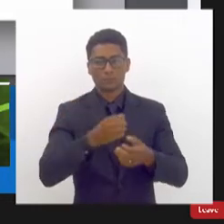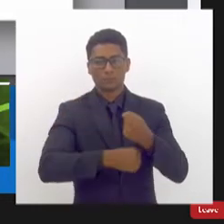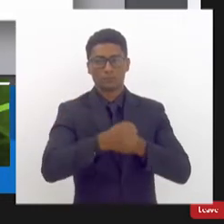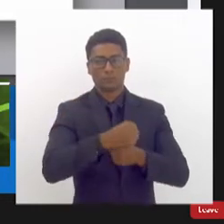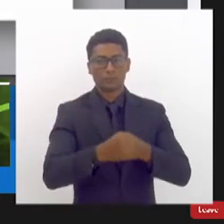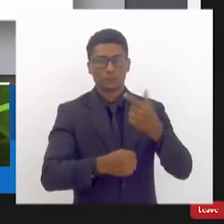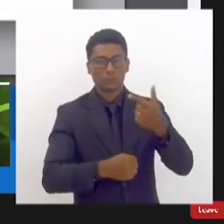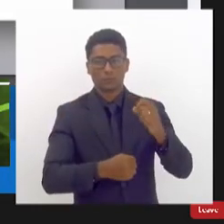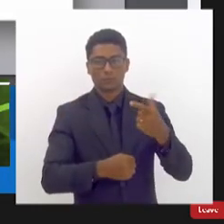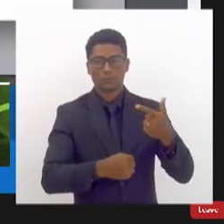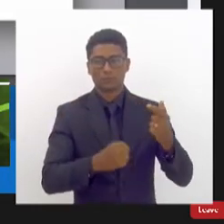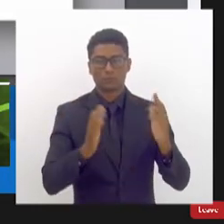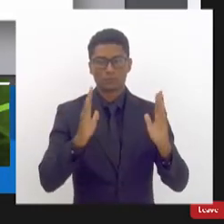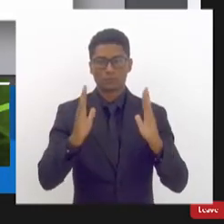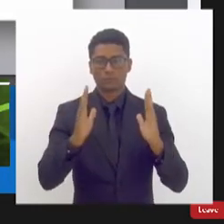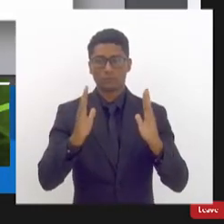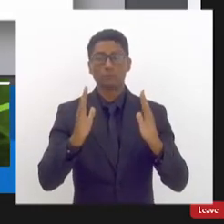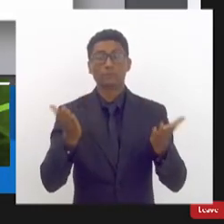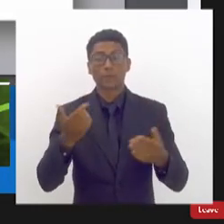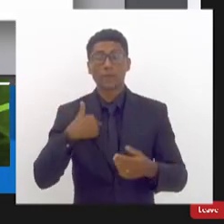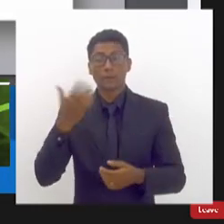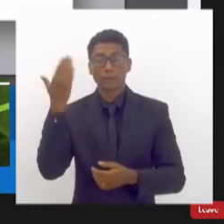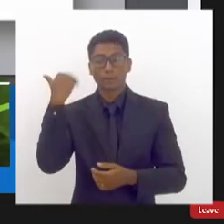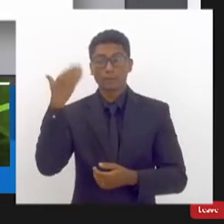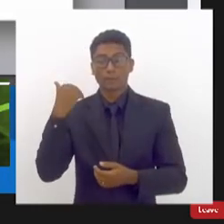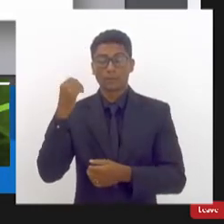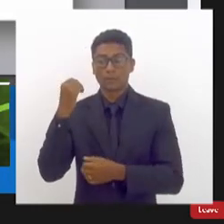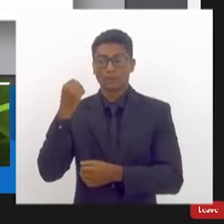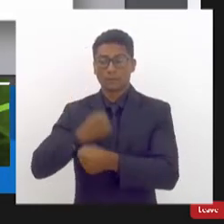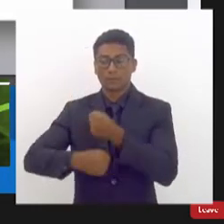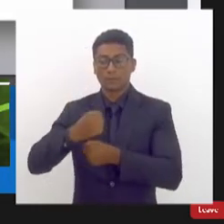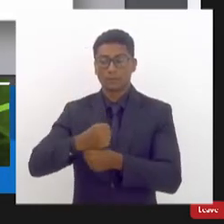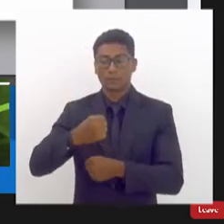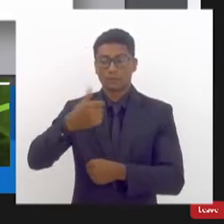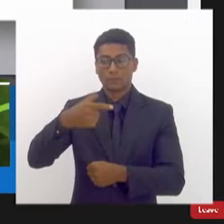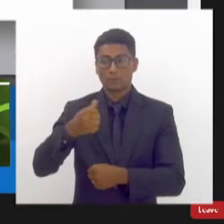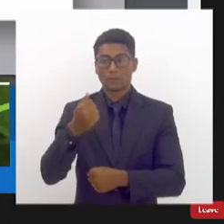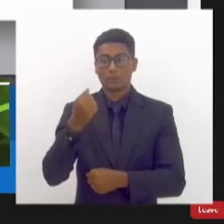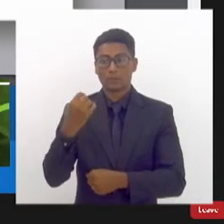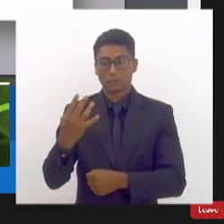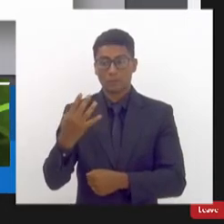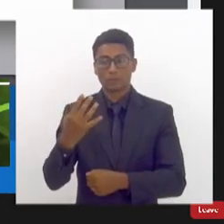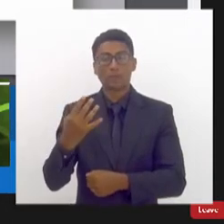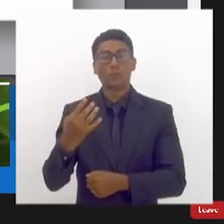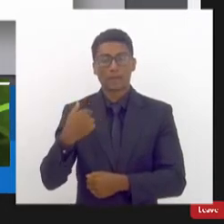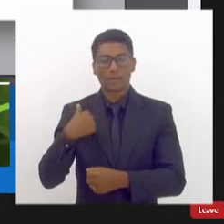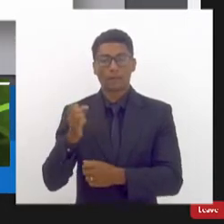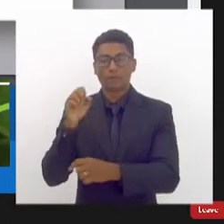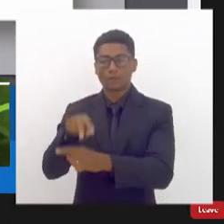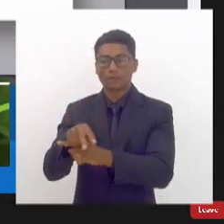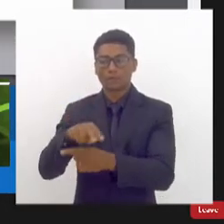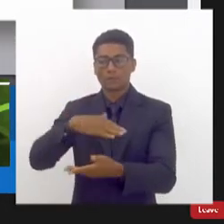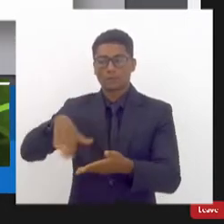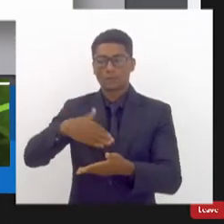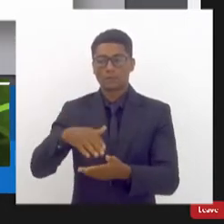fazia parte na Secretaria de Educação em 2014, quando o Conselho se torna órgão autônomo.